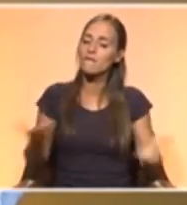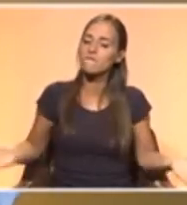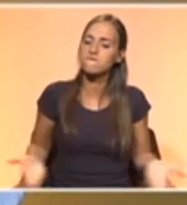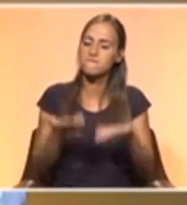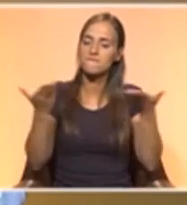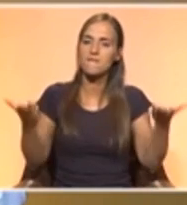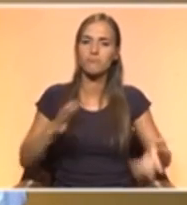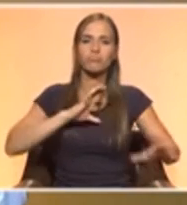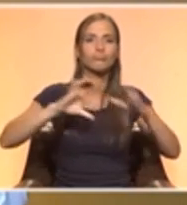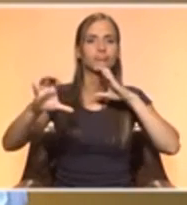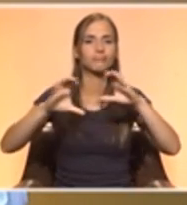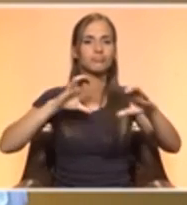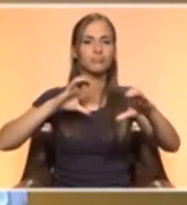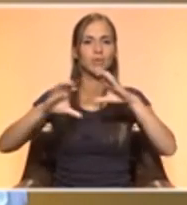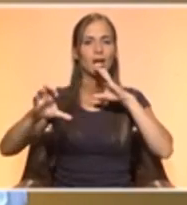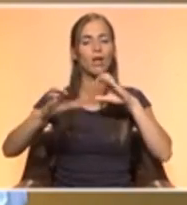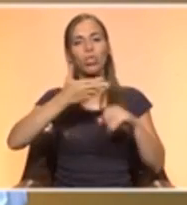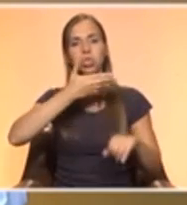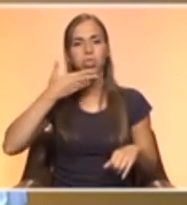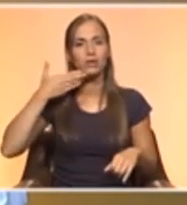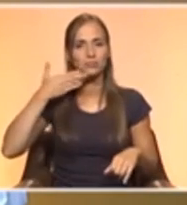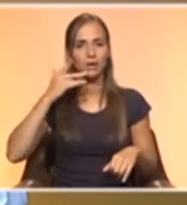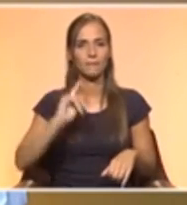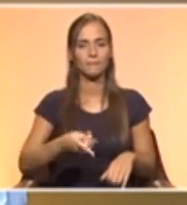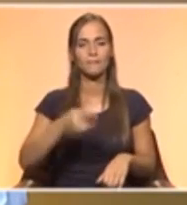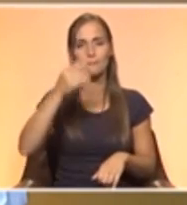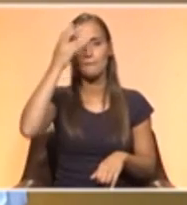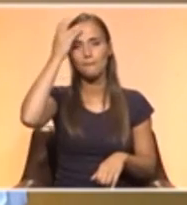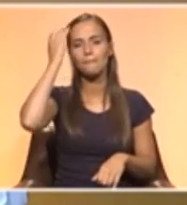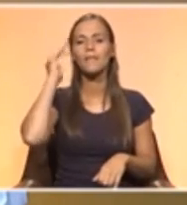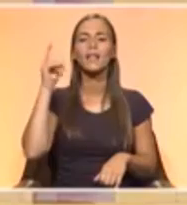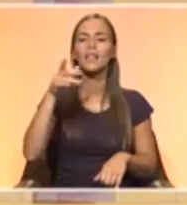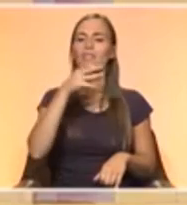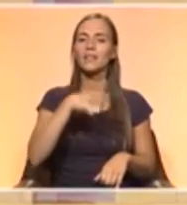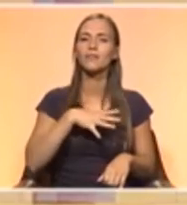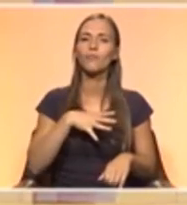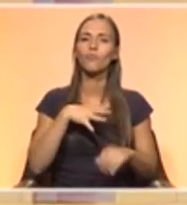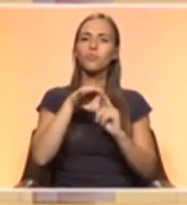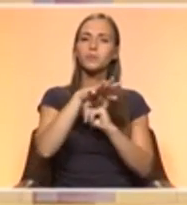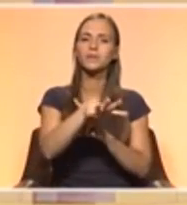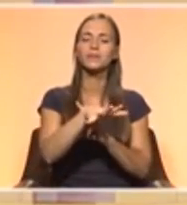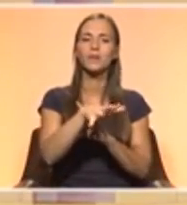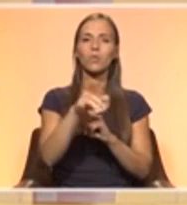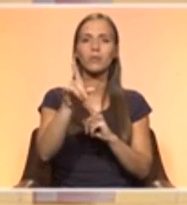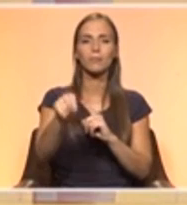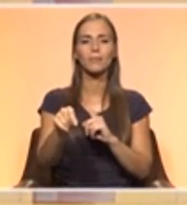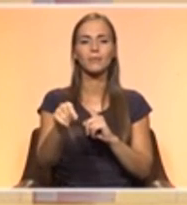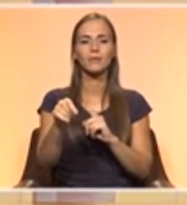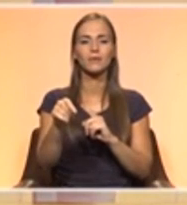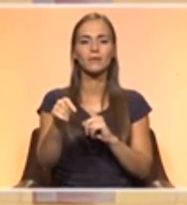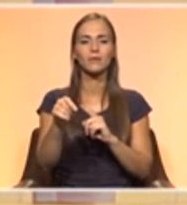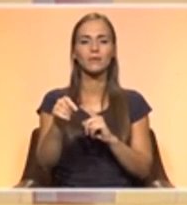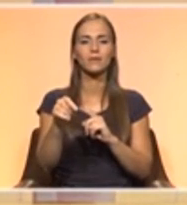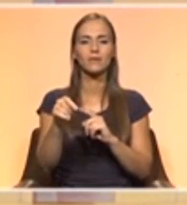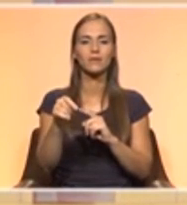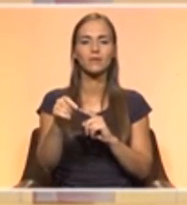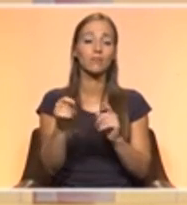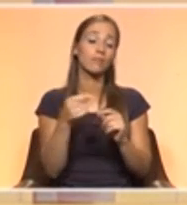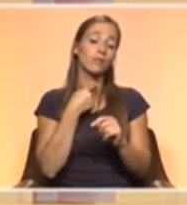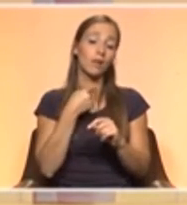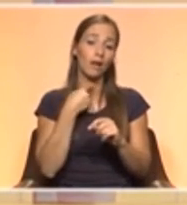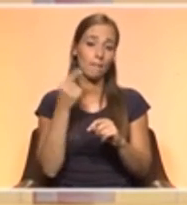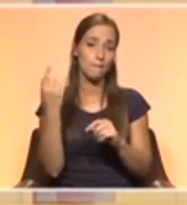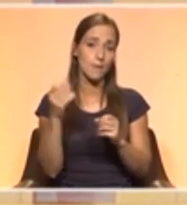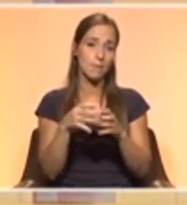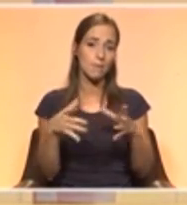comunicar eh com mais eficiência uhum eh estava-me a dizer que a formação também passa muito eh pelo online não é